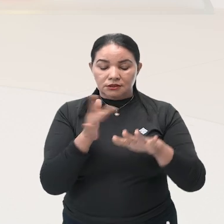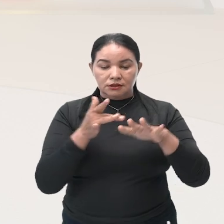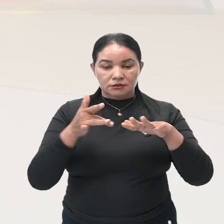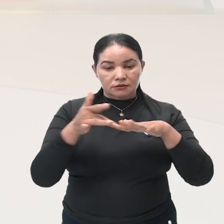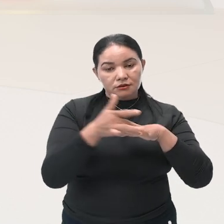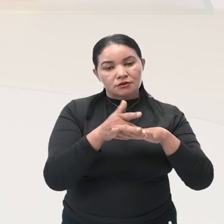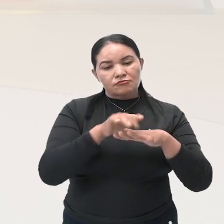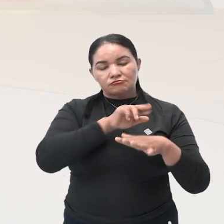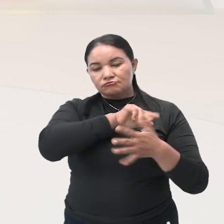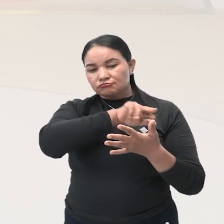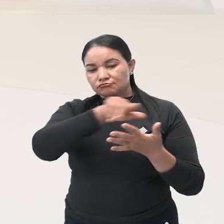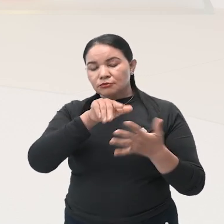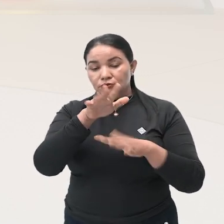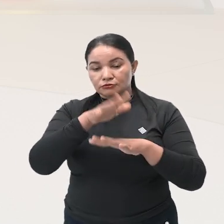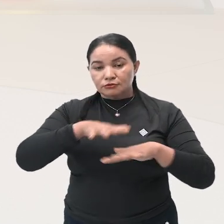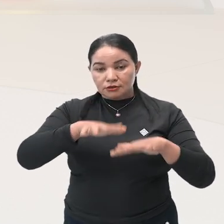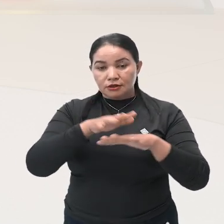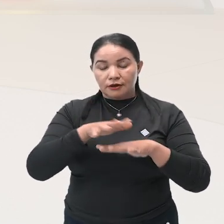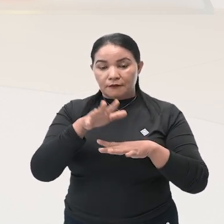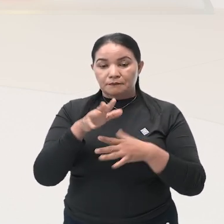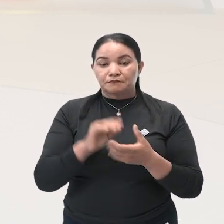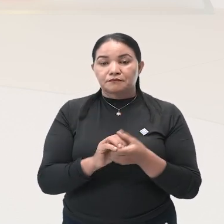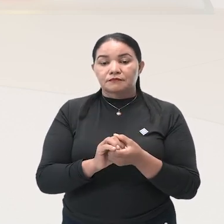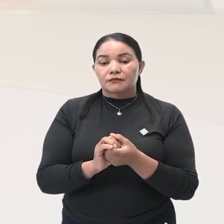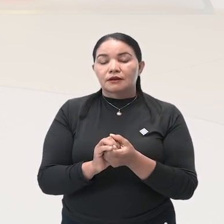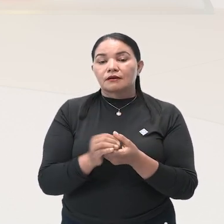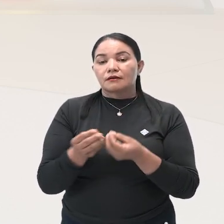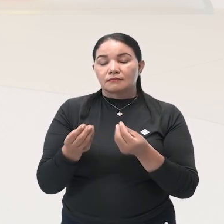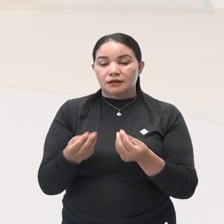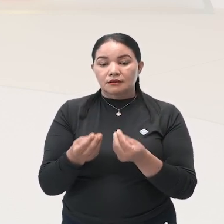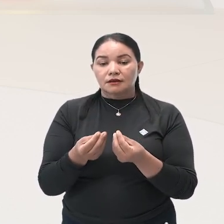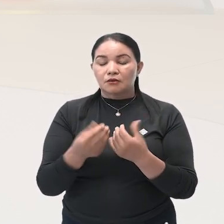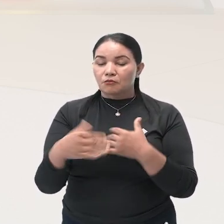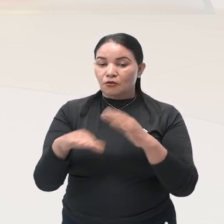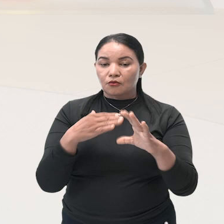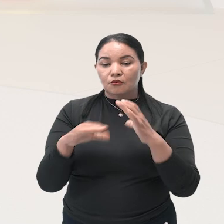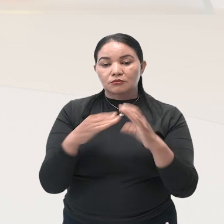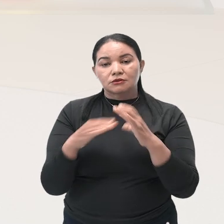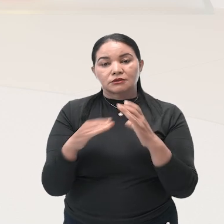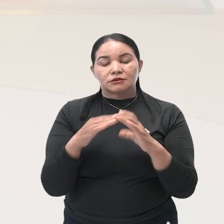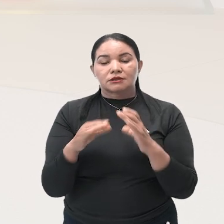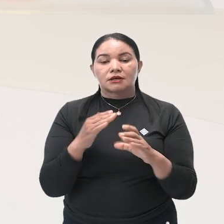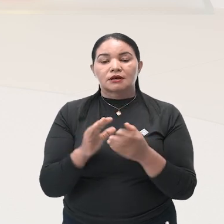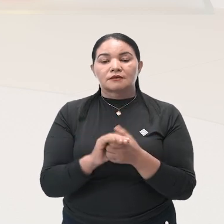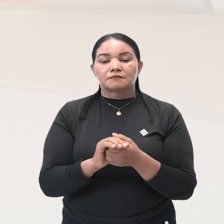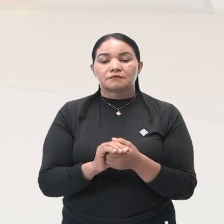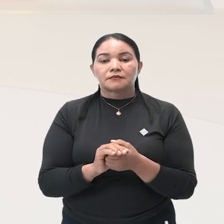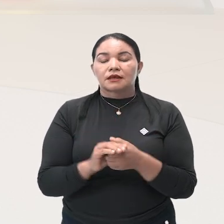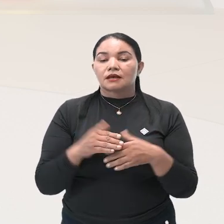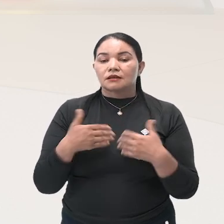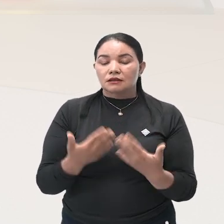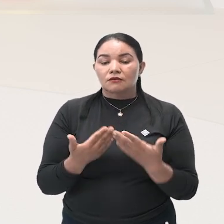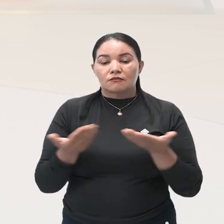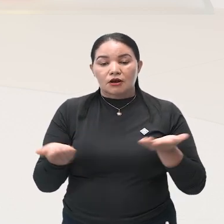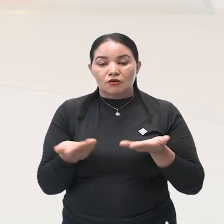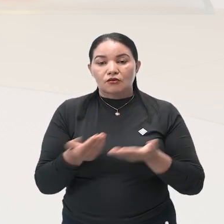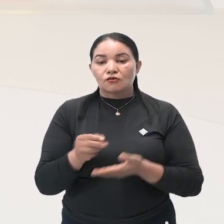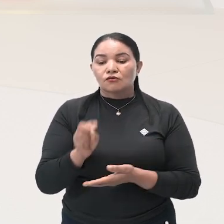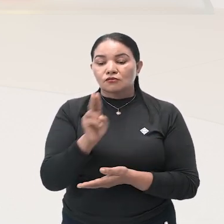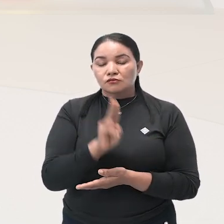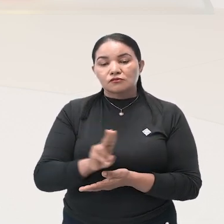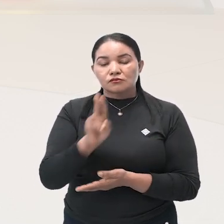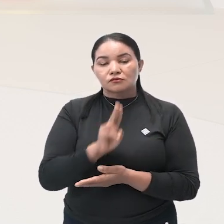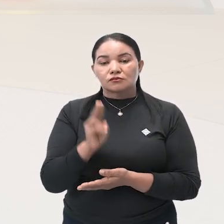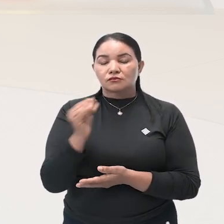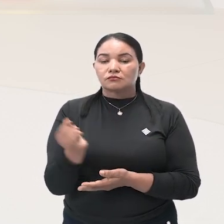né, utilizando o espaço das redes sociais para se comunicarem, por exemplo, tá bom? Então, façam uso